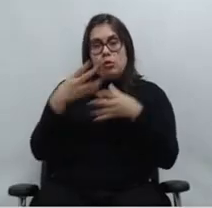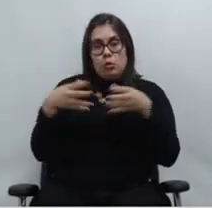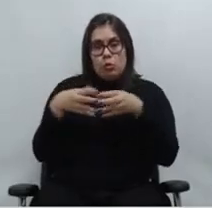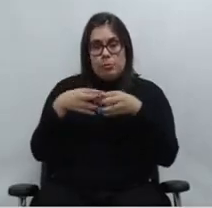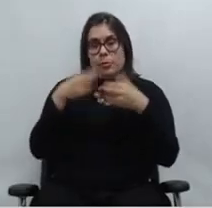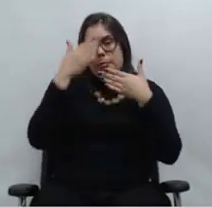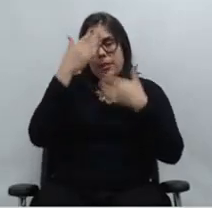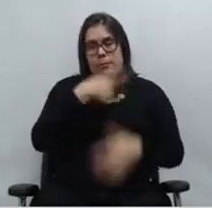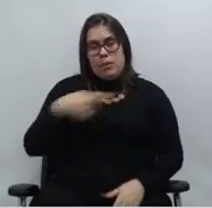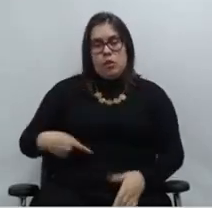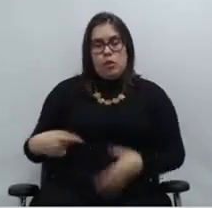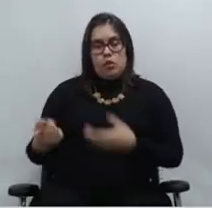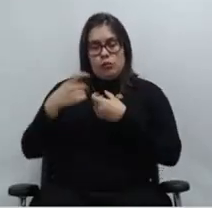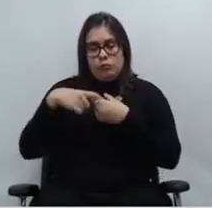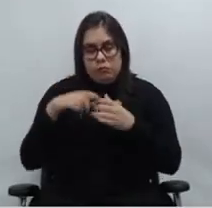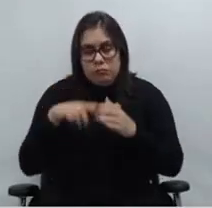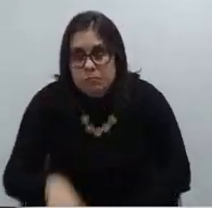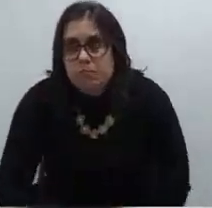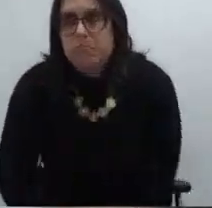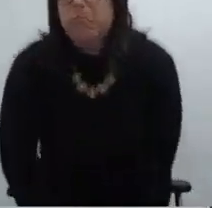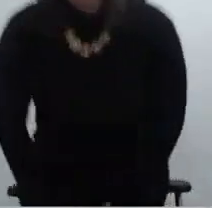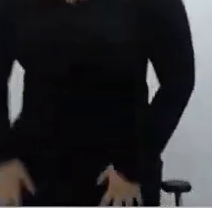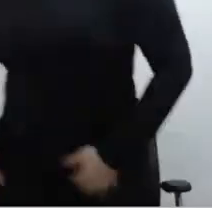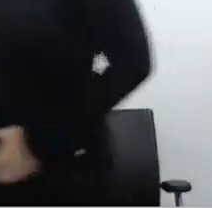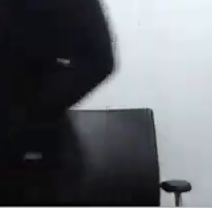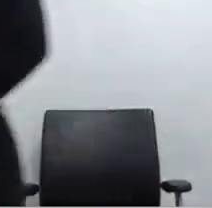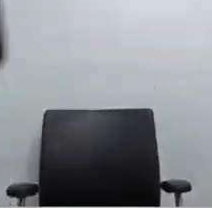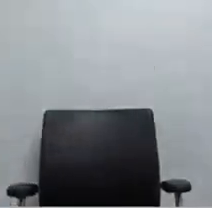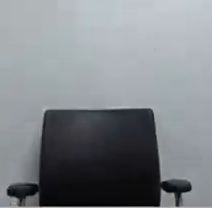Obrigado, presidente, devolvo a palavra. Em discussão?